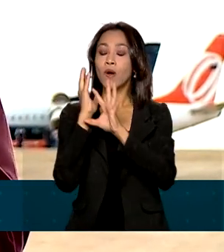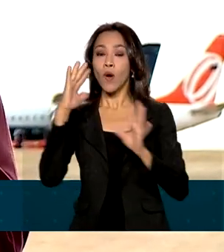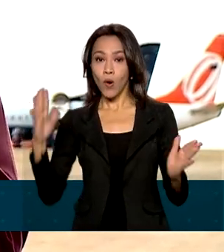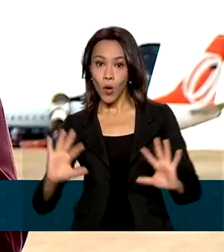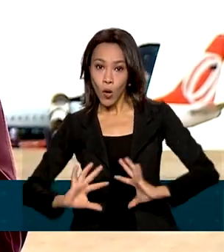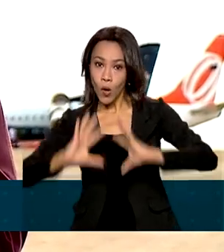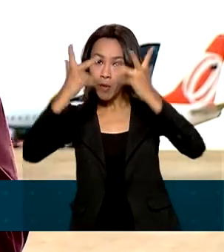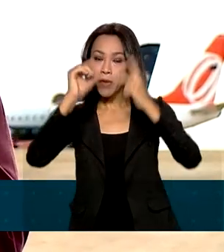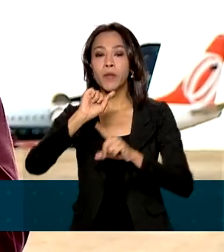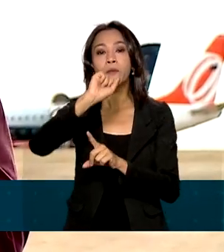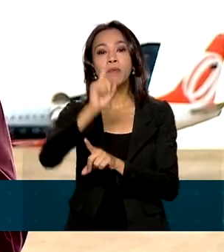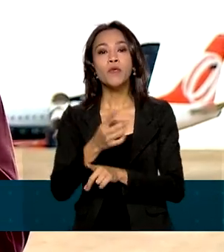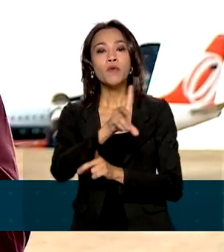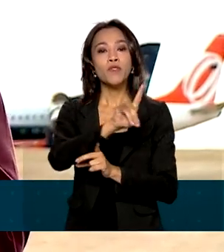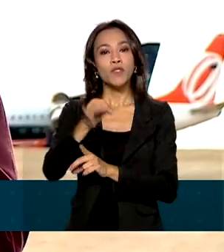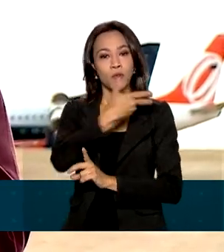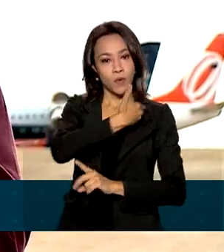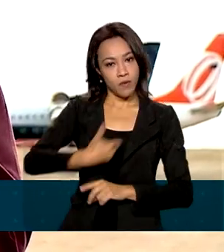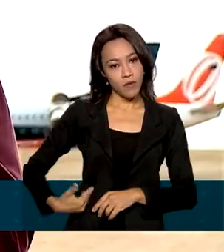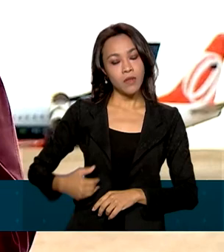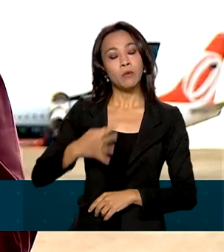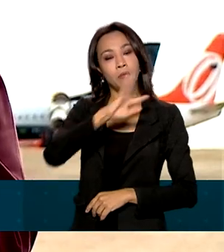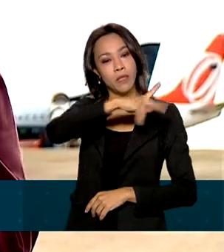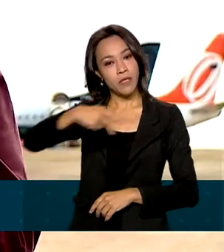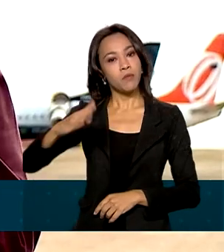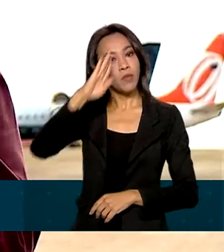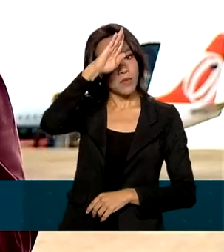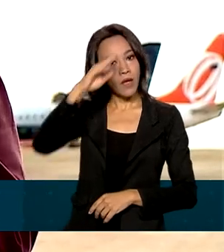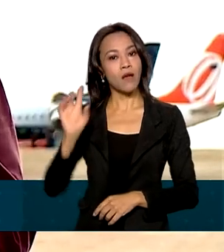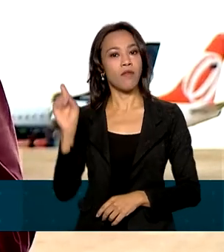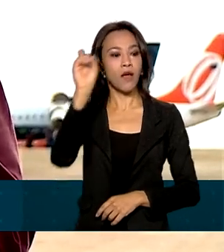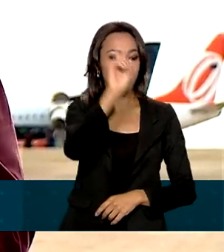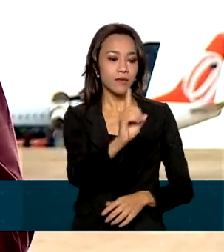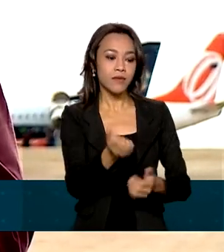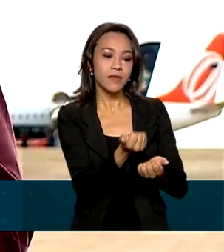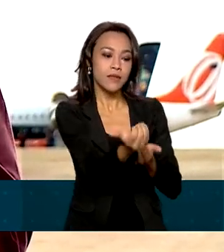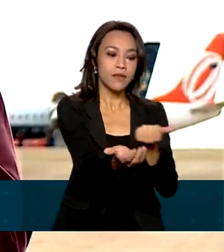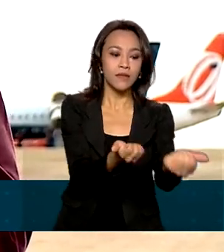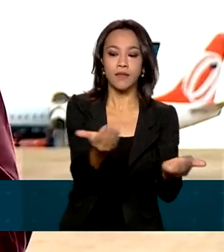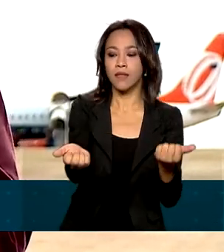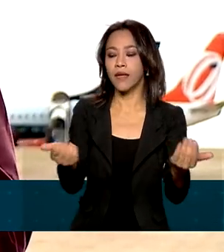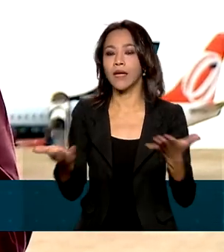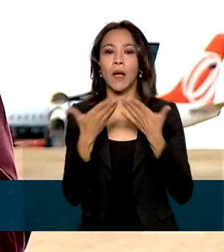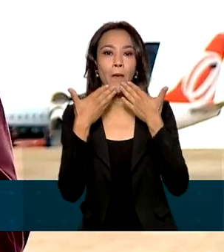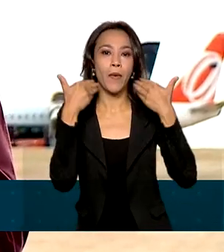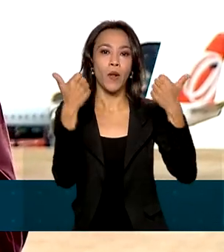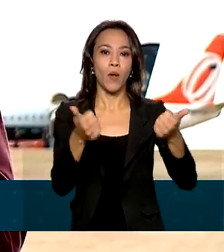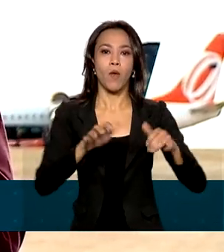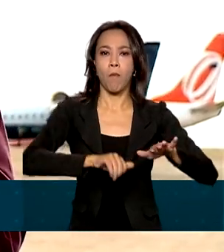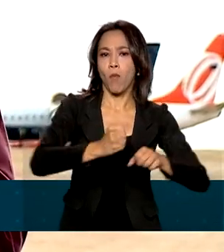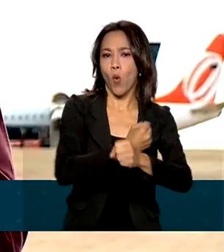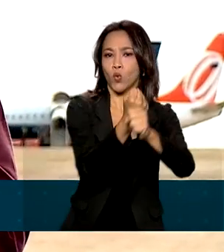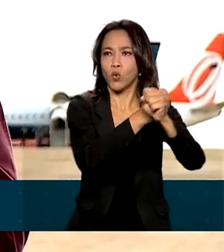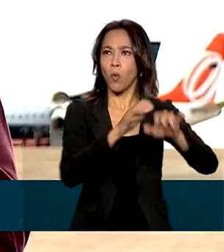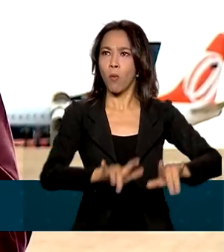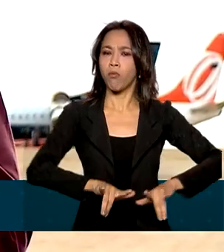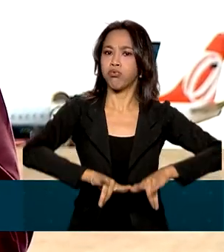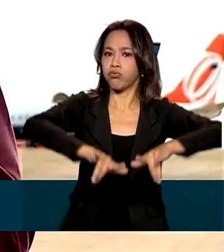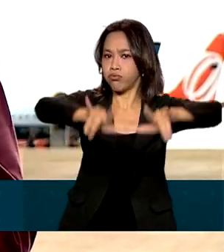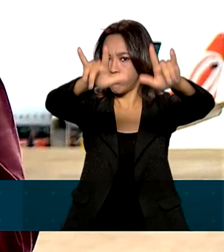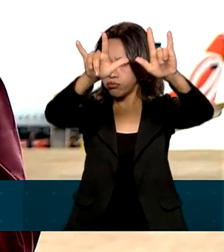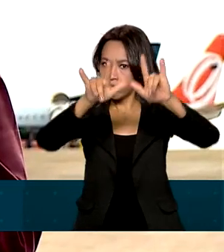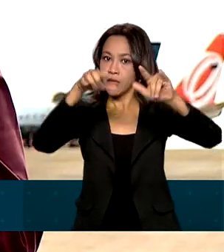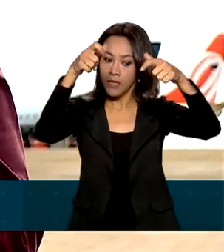o presidente Jair bolsonaro entregar a melhorias e ampliações no aeroporto Silvio name Júnior